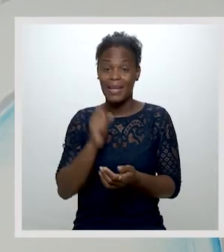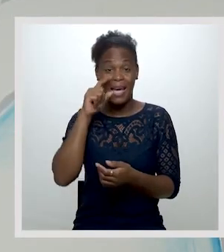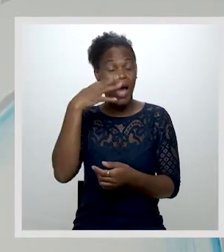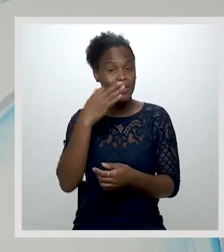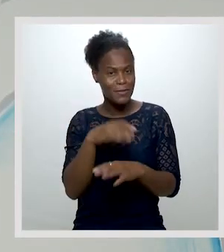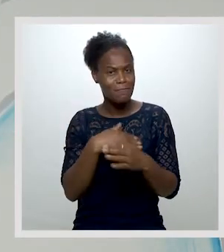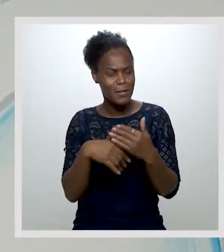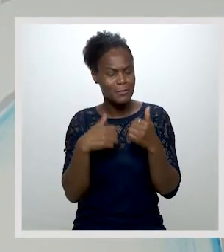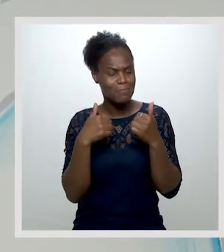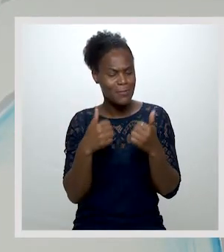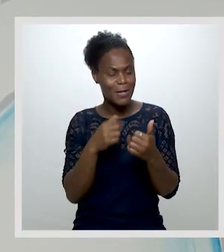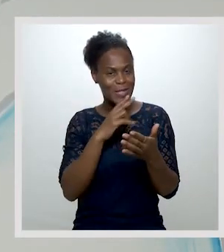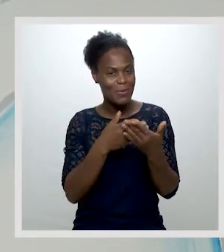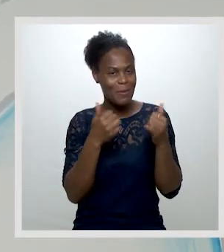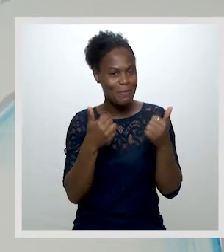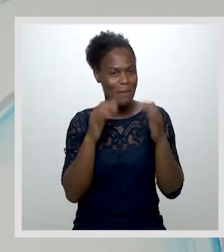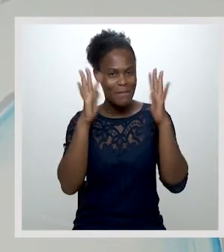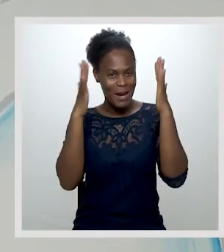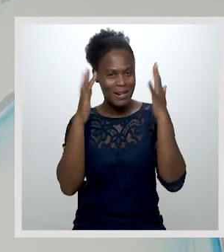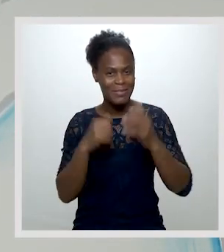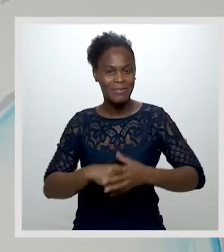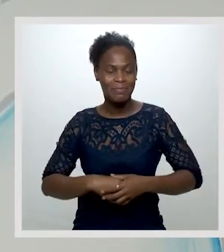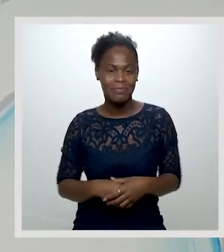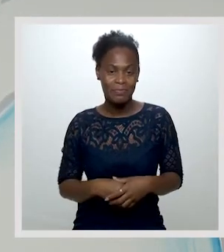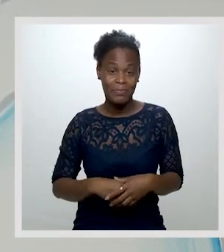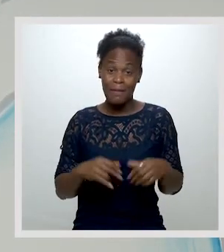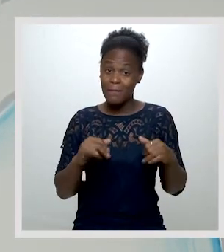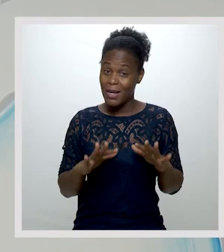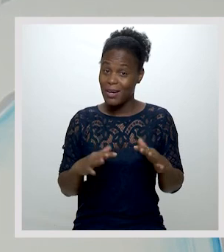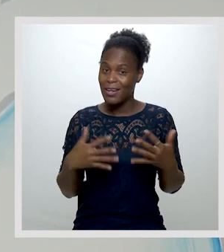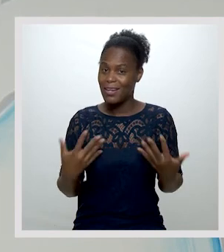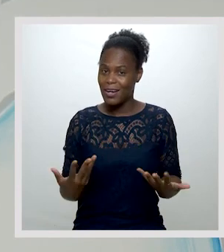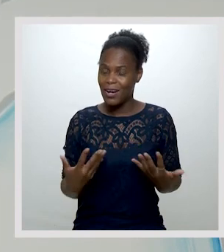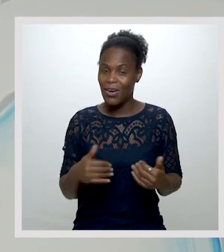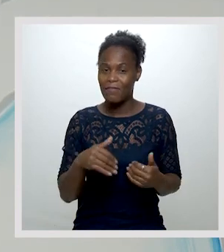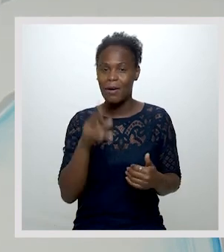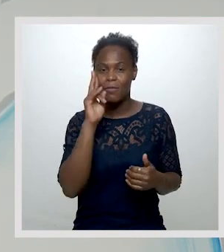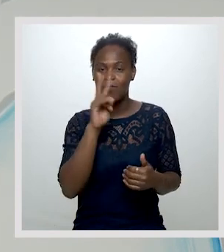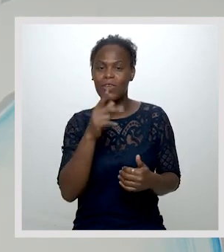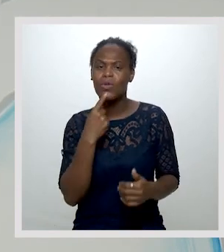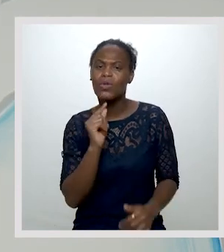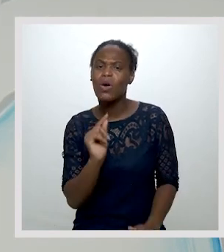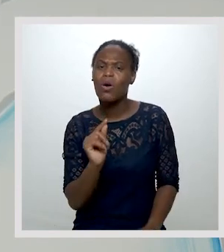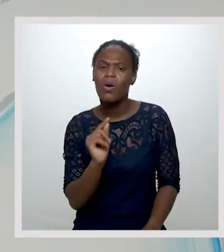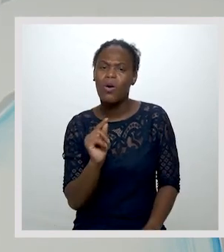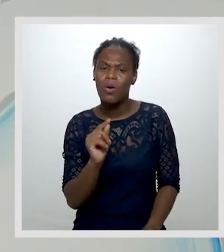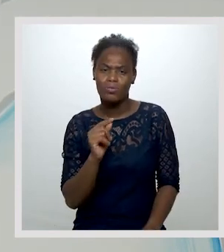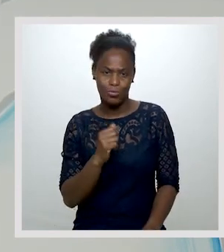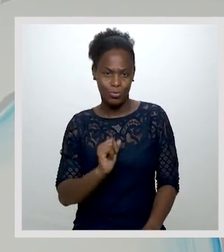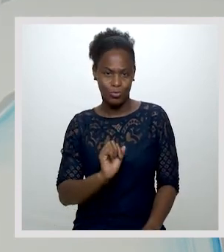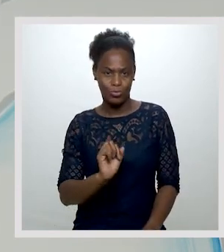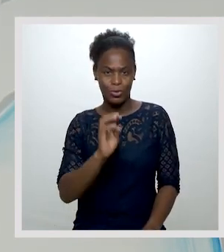assim, acertou e está de parabéns. Mas agora vamos ver os nomes